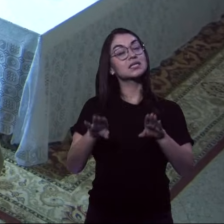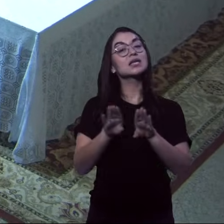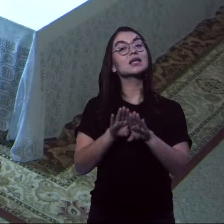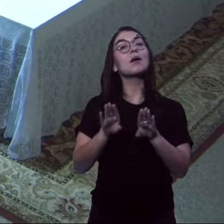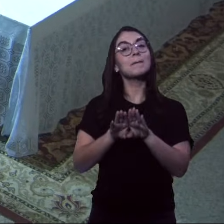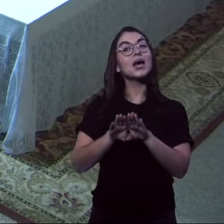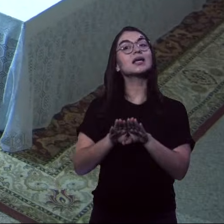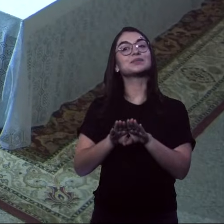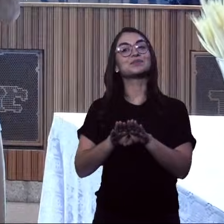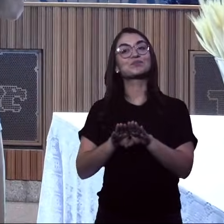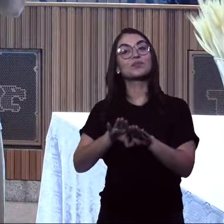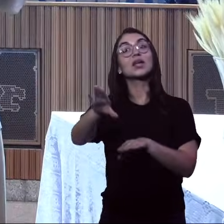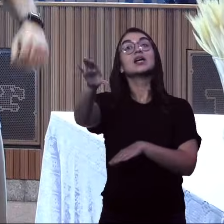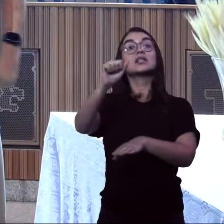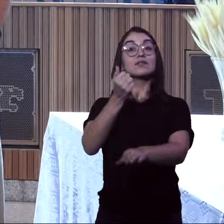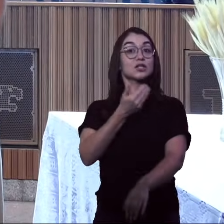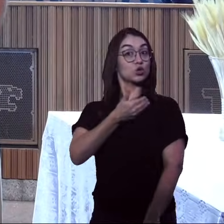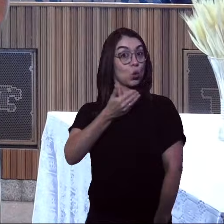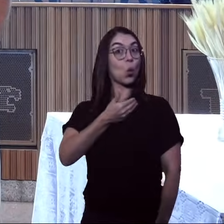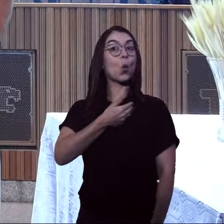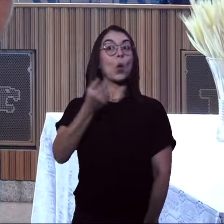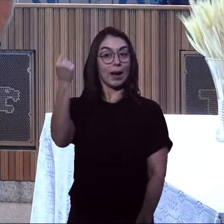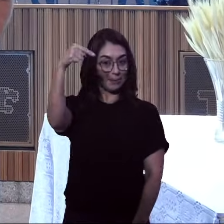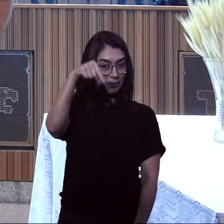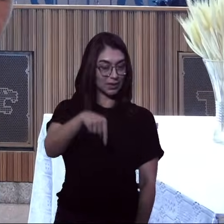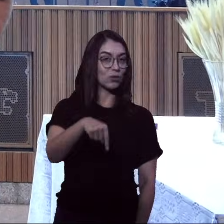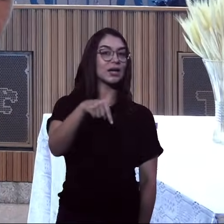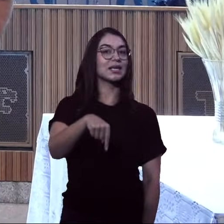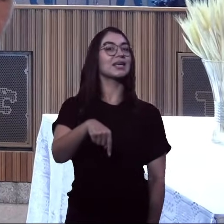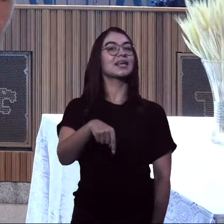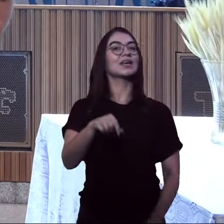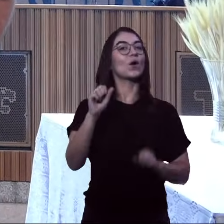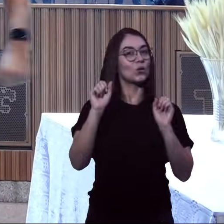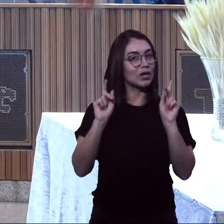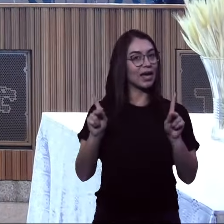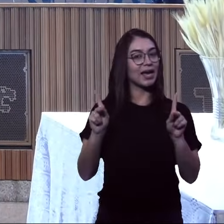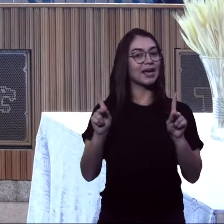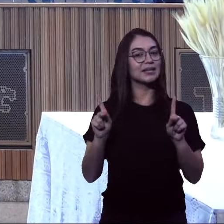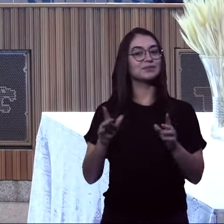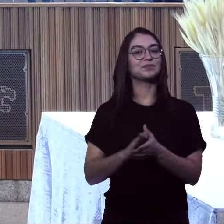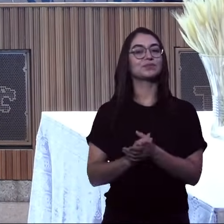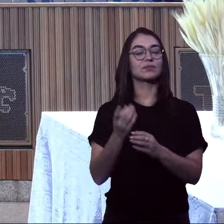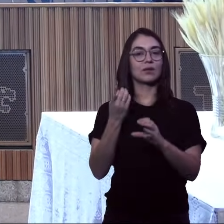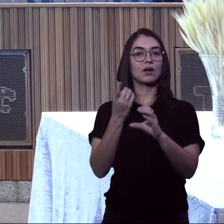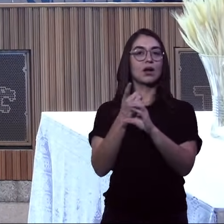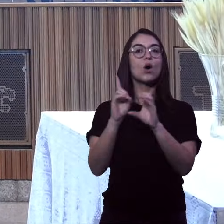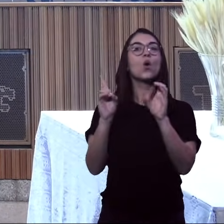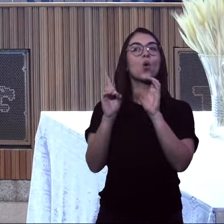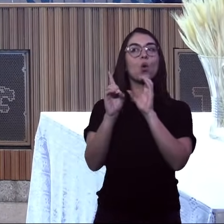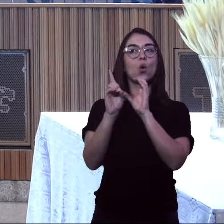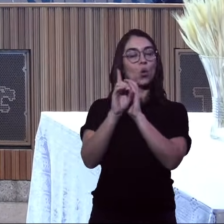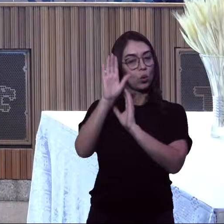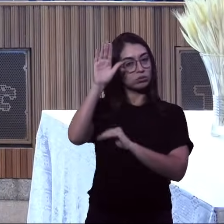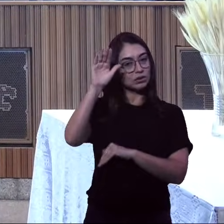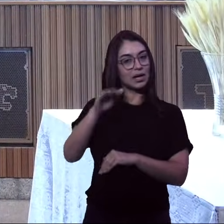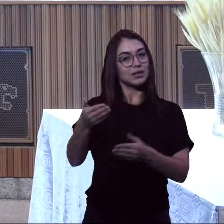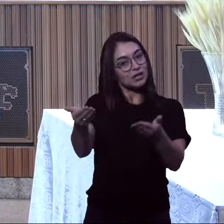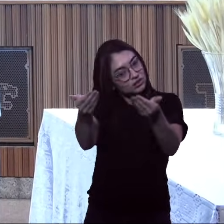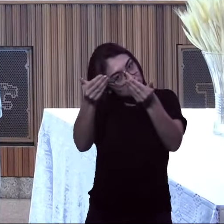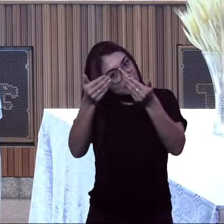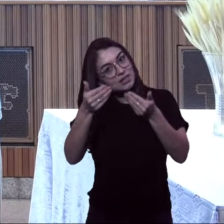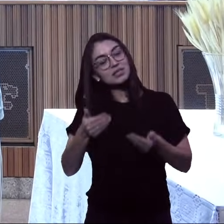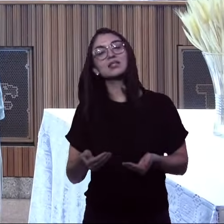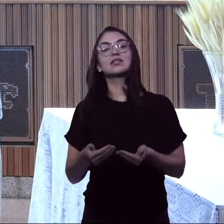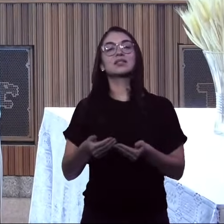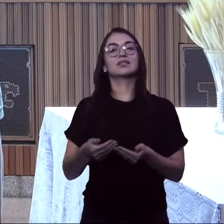acontece porque você não traz teus amigos do trabalho para cá, amém? Né? Culto das 5 não é culto de crente não. Eu quero ver